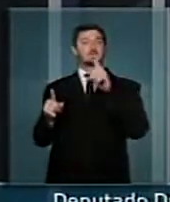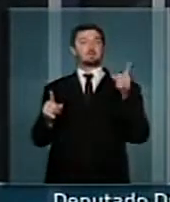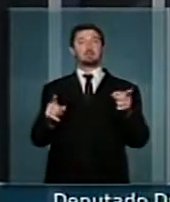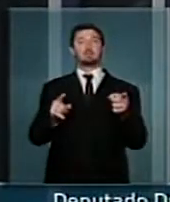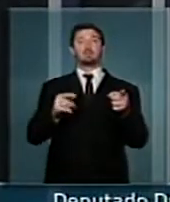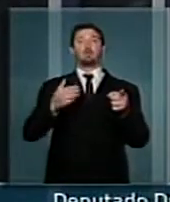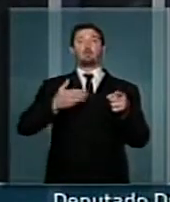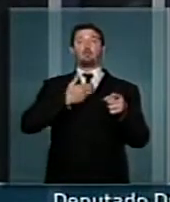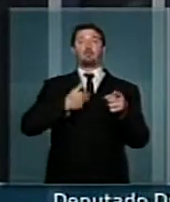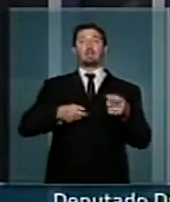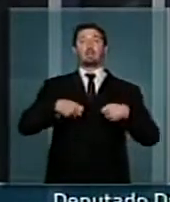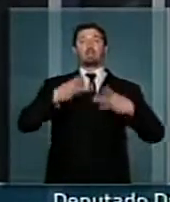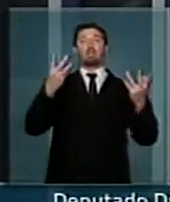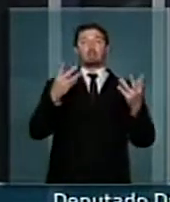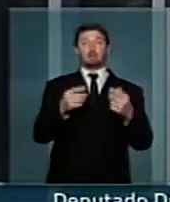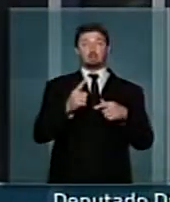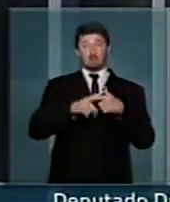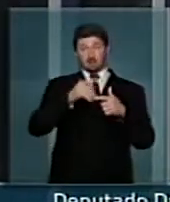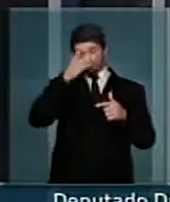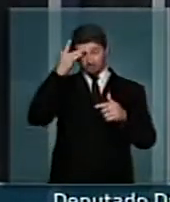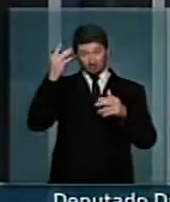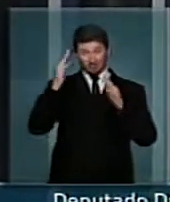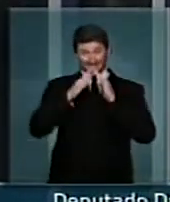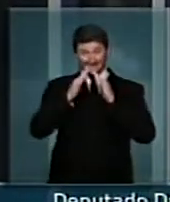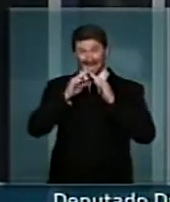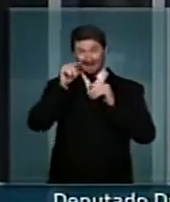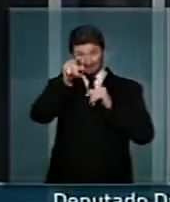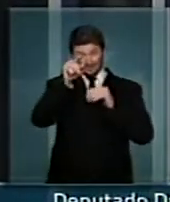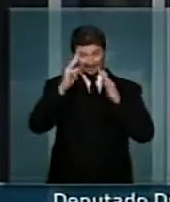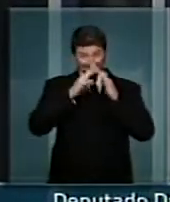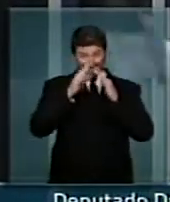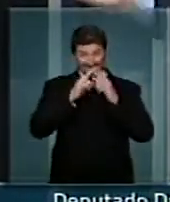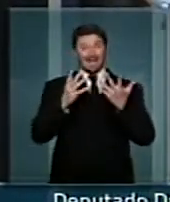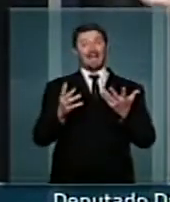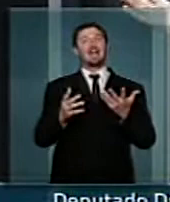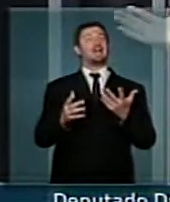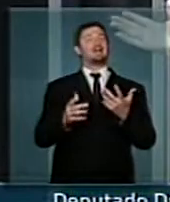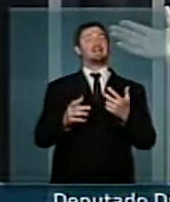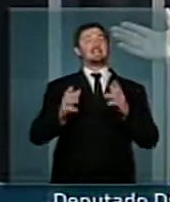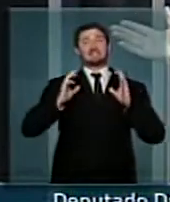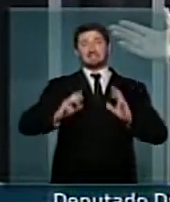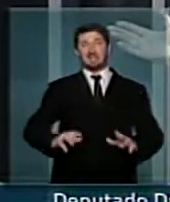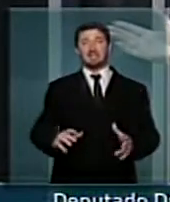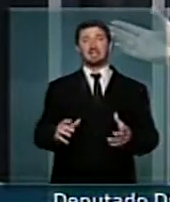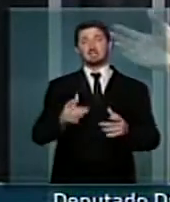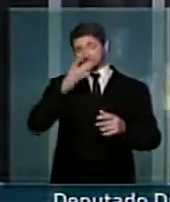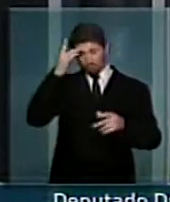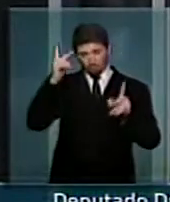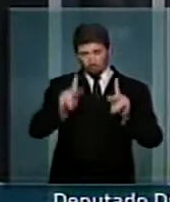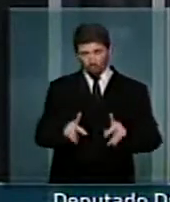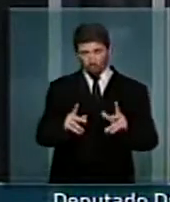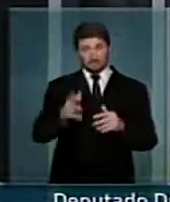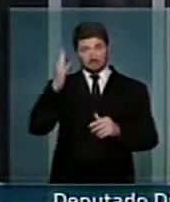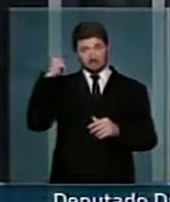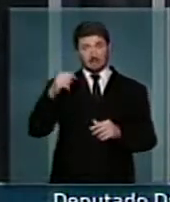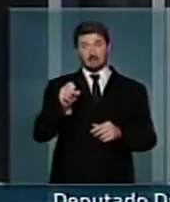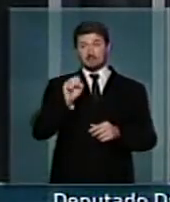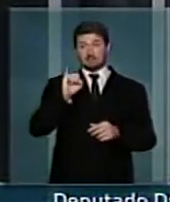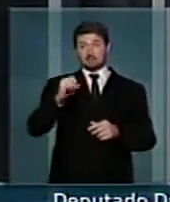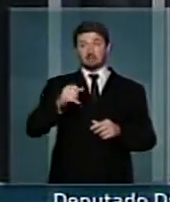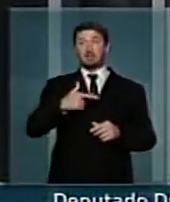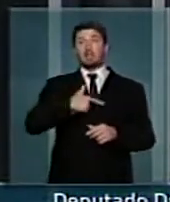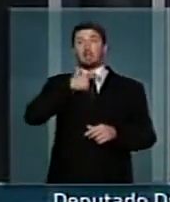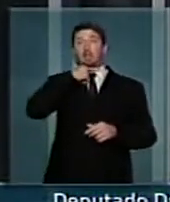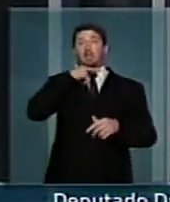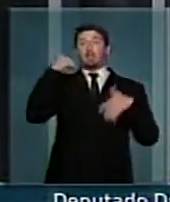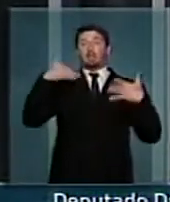perdulário, porque a dona de casa, o cidadão comum, as pessoas do povo, sabem que se aperta no final